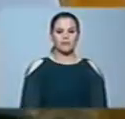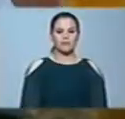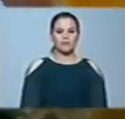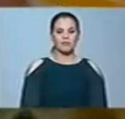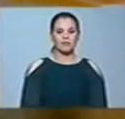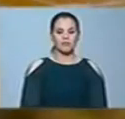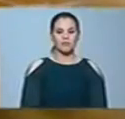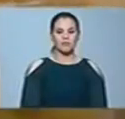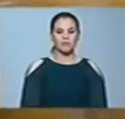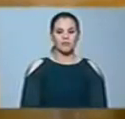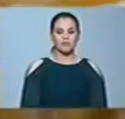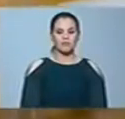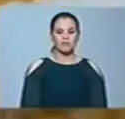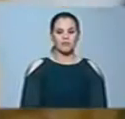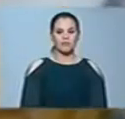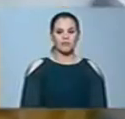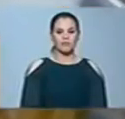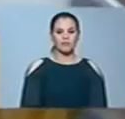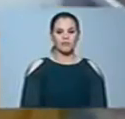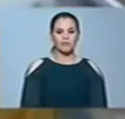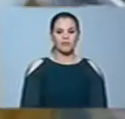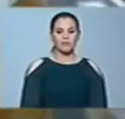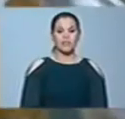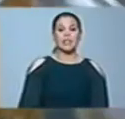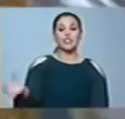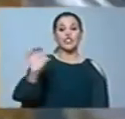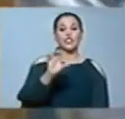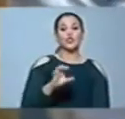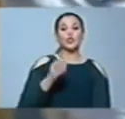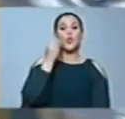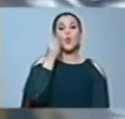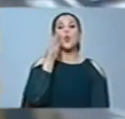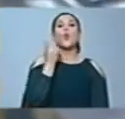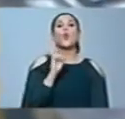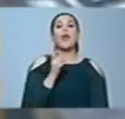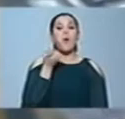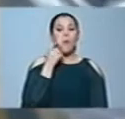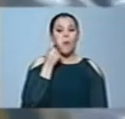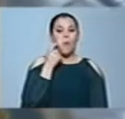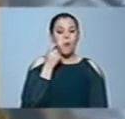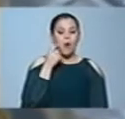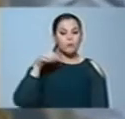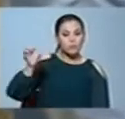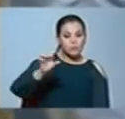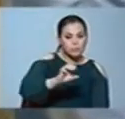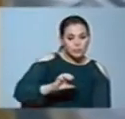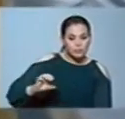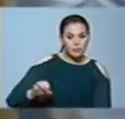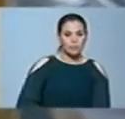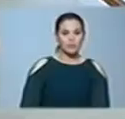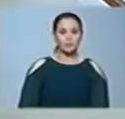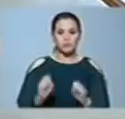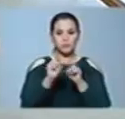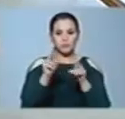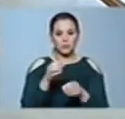fazer o mesmo do outro lado e pelos por viajar com mais amigos vizinhos e limpar só que o cop